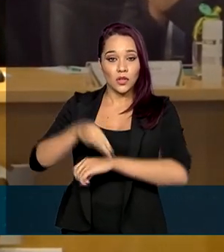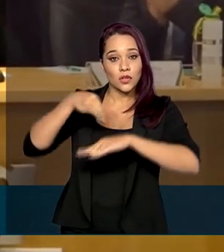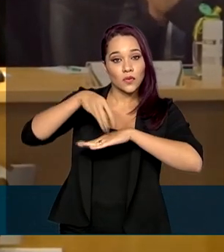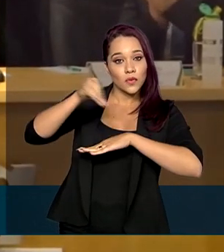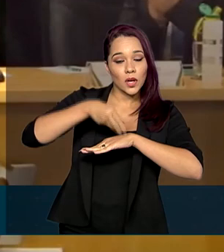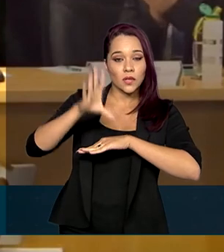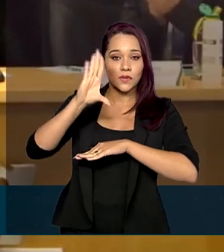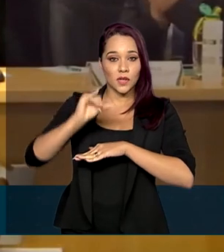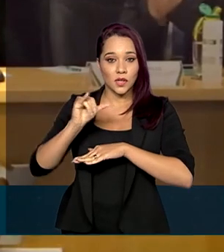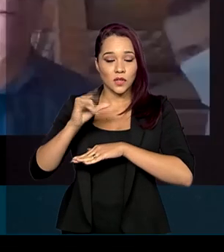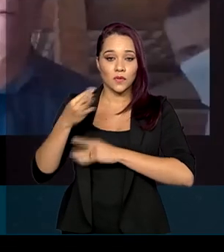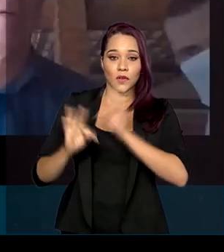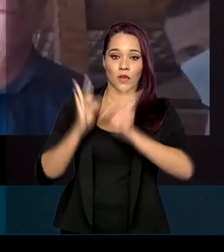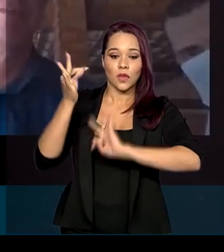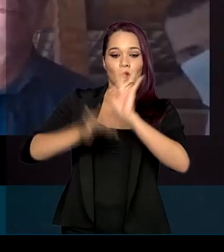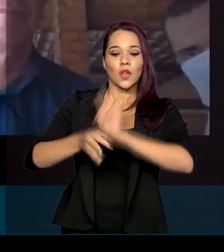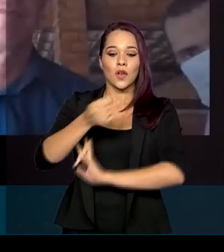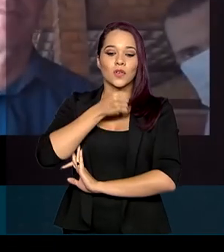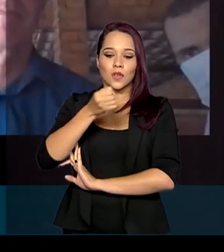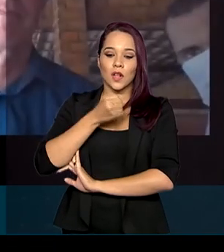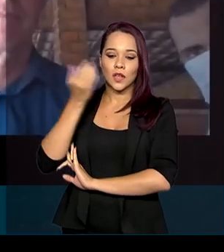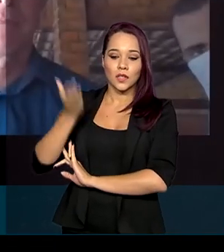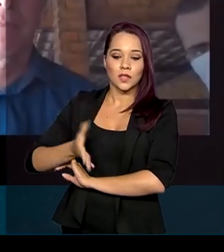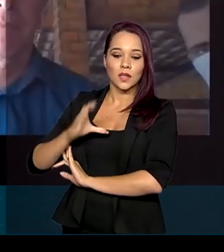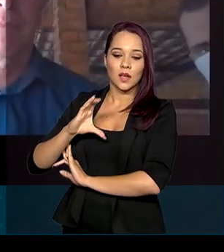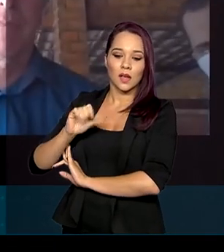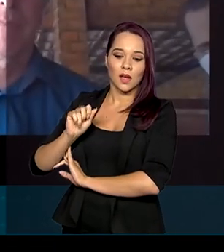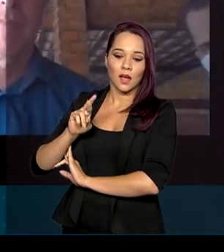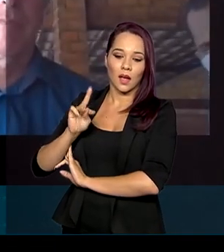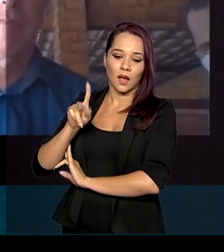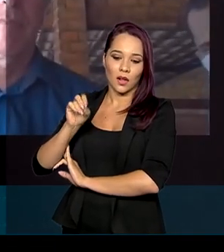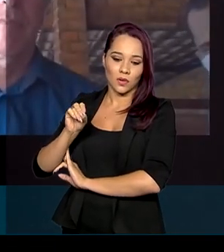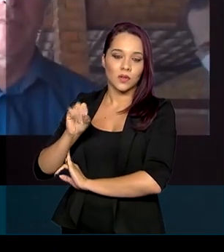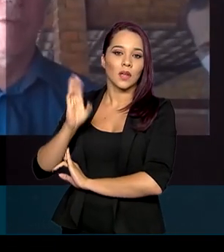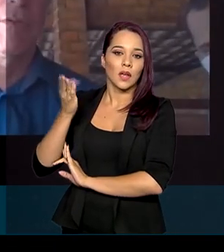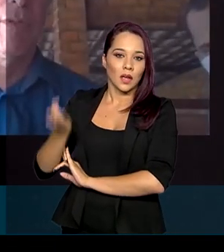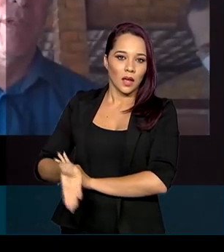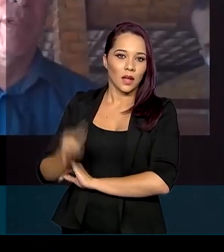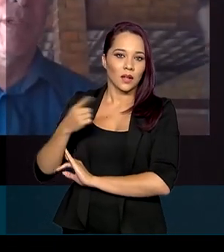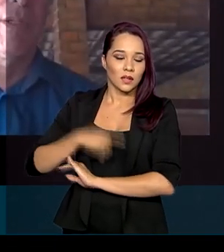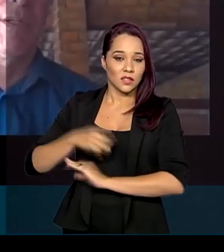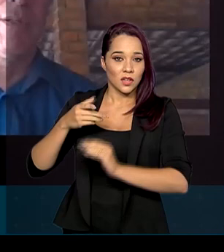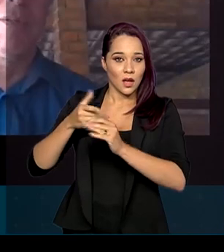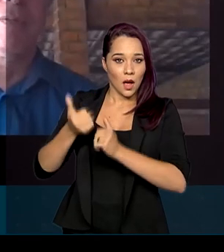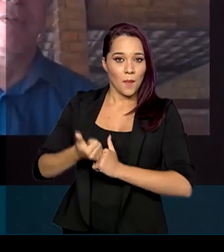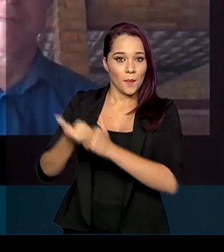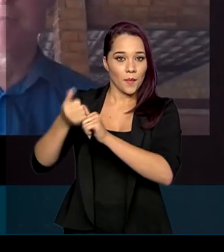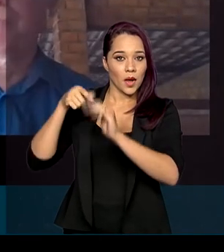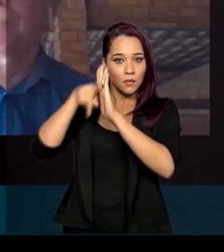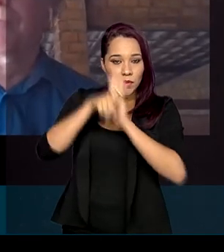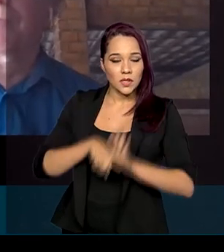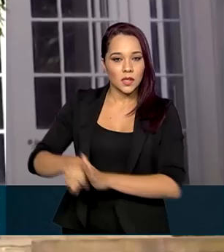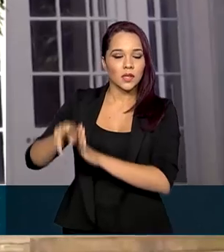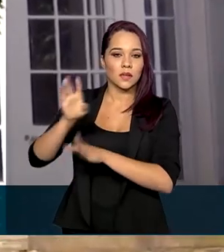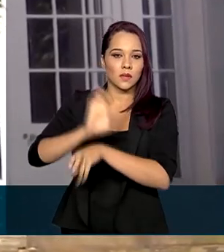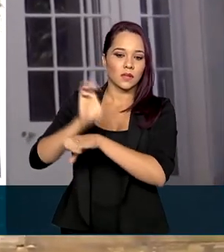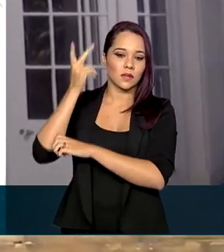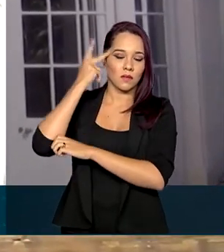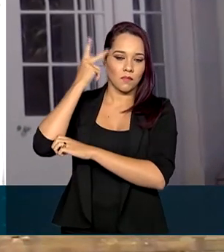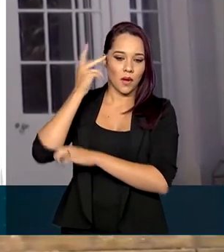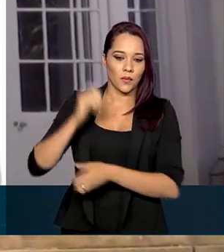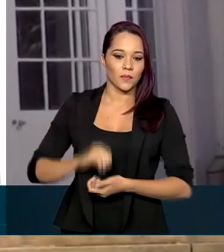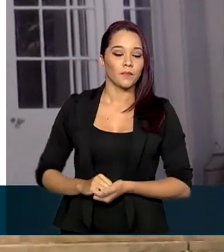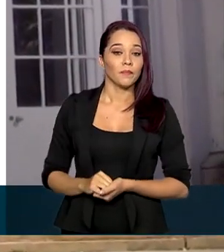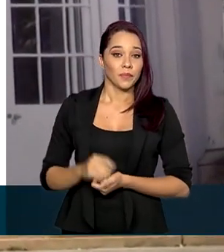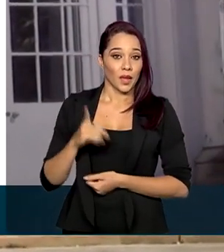Tecnológica ao jornalista Carlos Fioravante, da Fundação de Amparo à Pesquisa do Estado de São Paulo. Ele